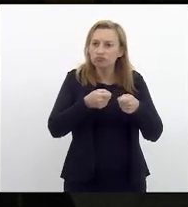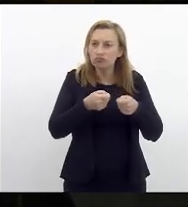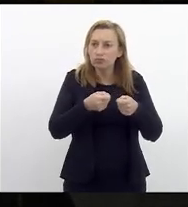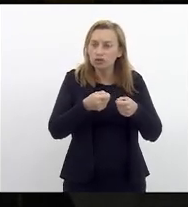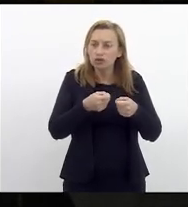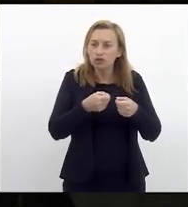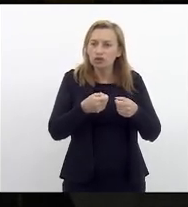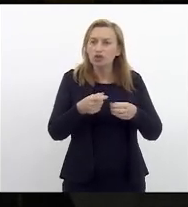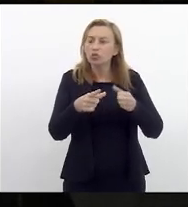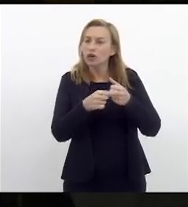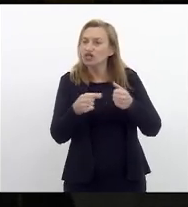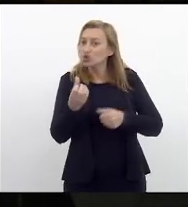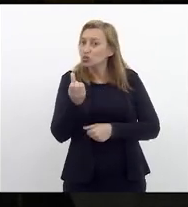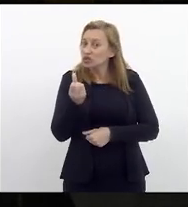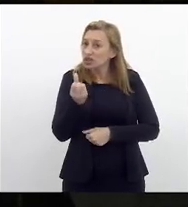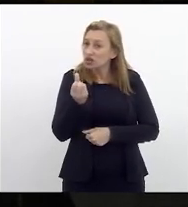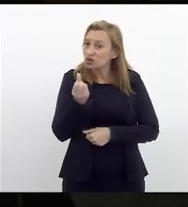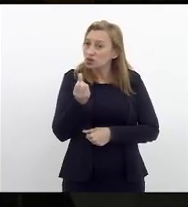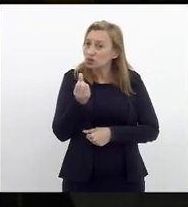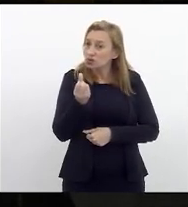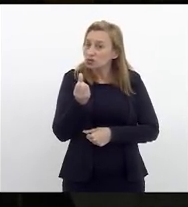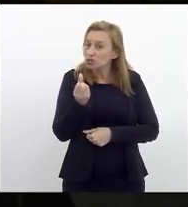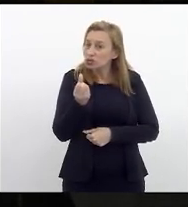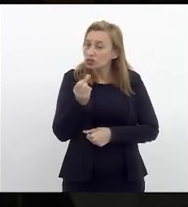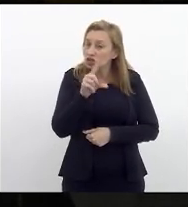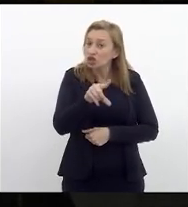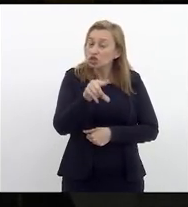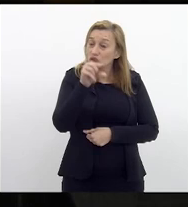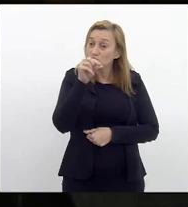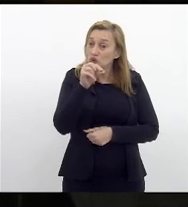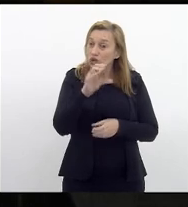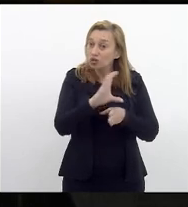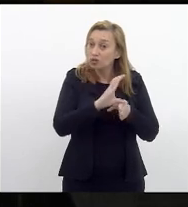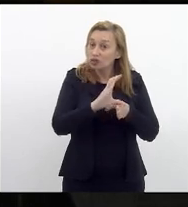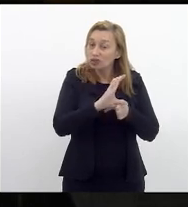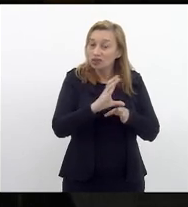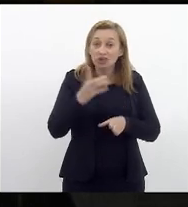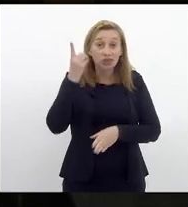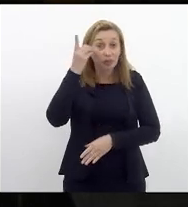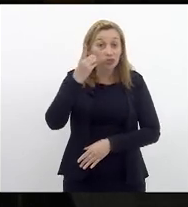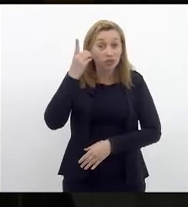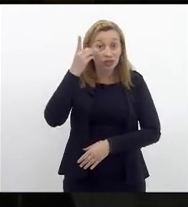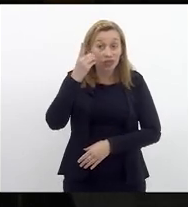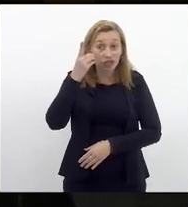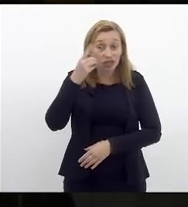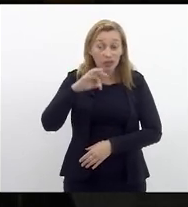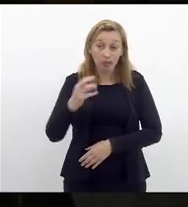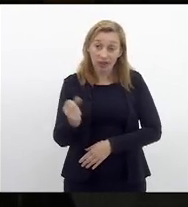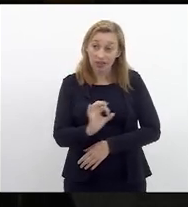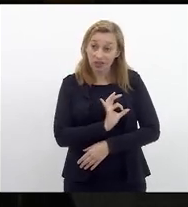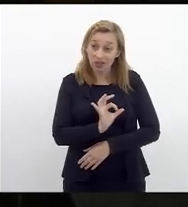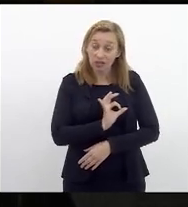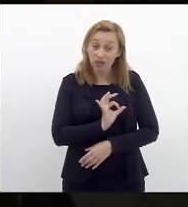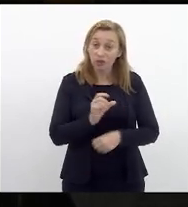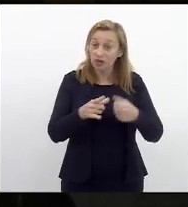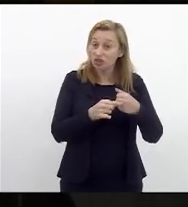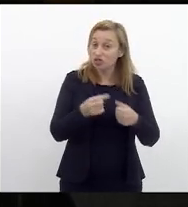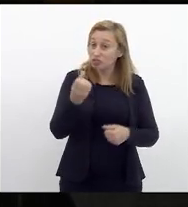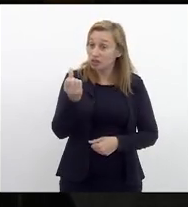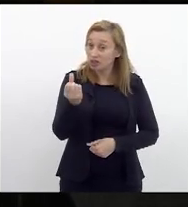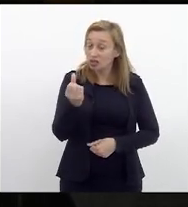forma, no artigo 6º, da escolha de conselheiros, deputada Marta Rocha. O artigo 6º